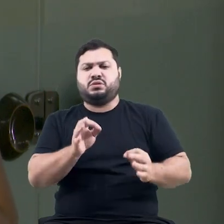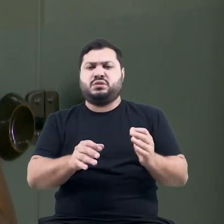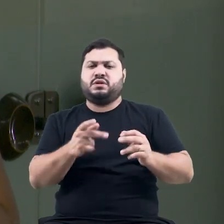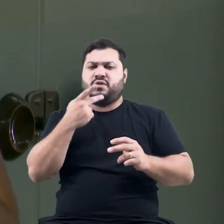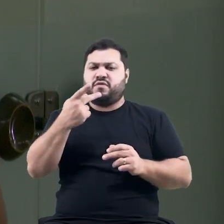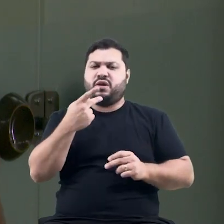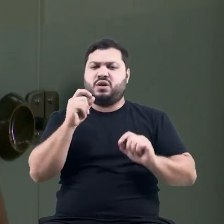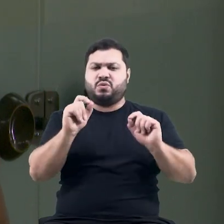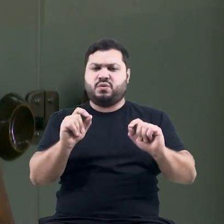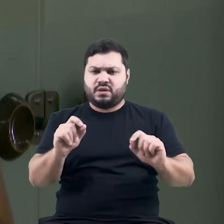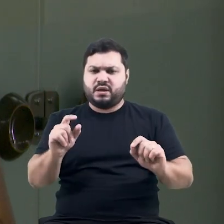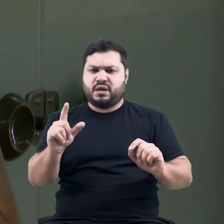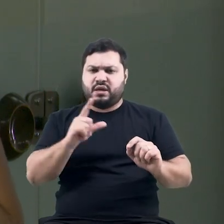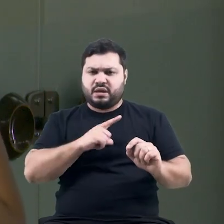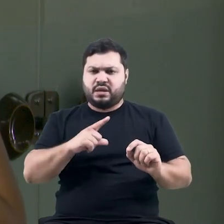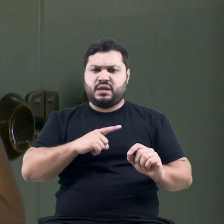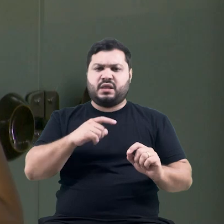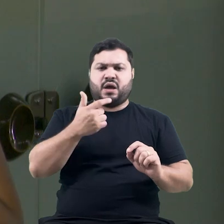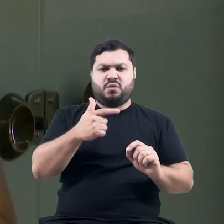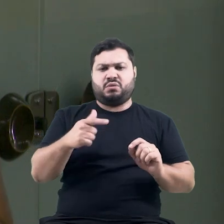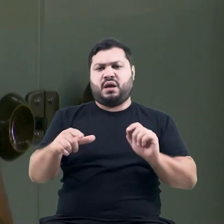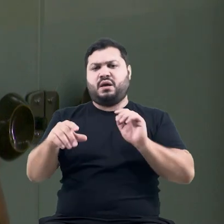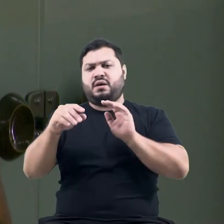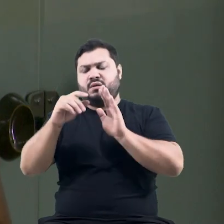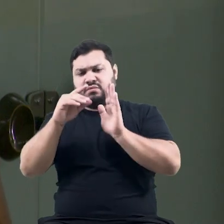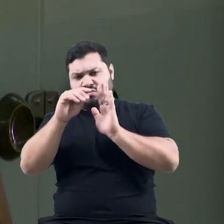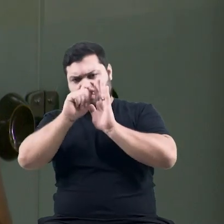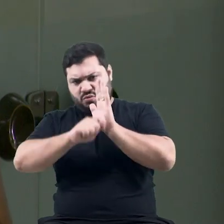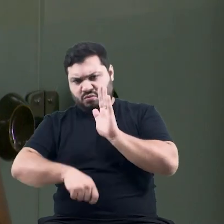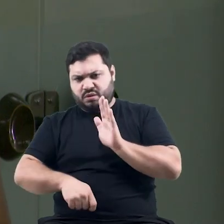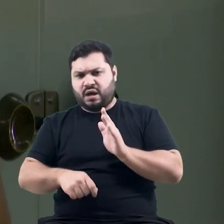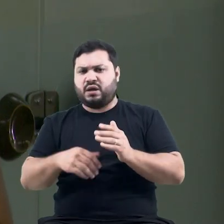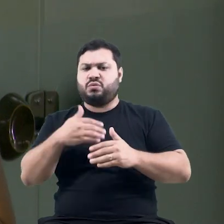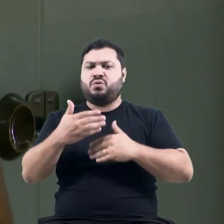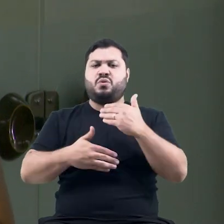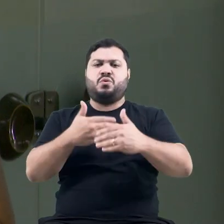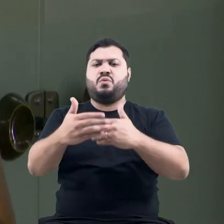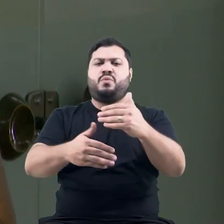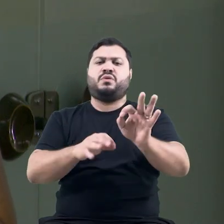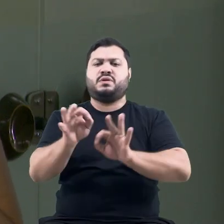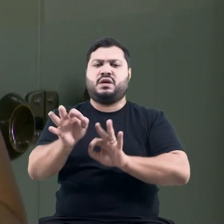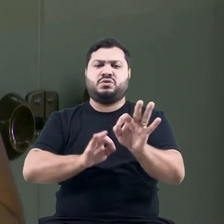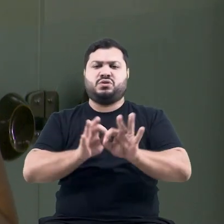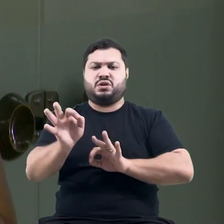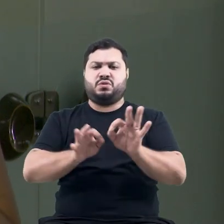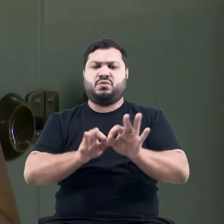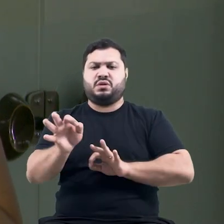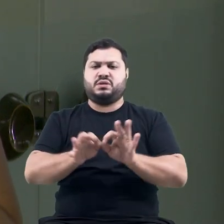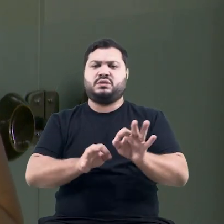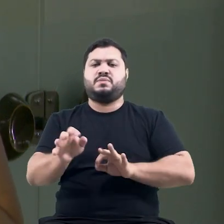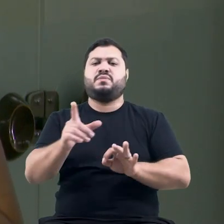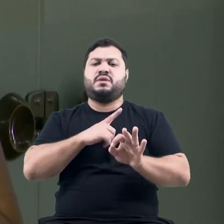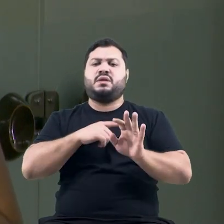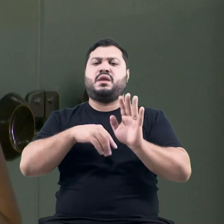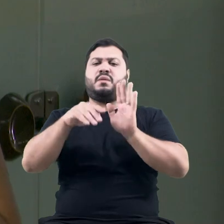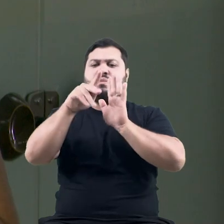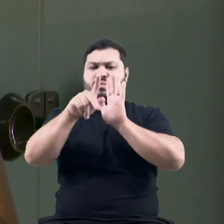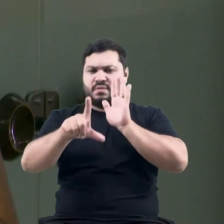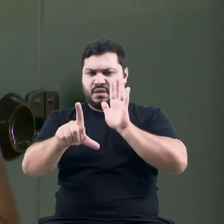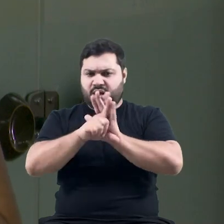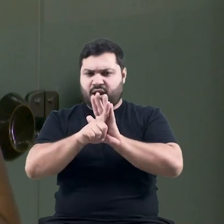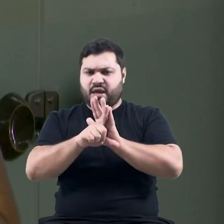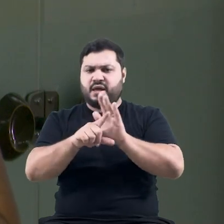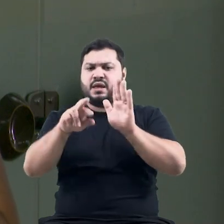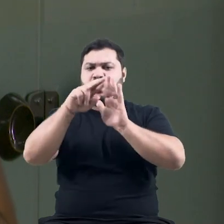Justiça, acrescentando que, estando ou não previsto em contrato, o processo de regulação encontra-se